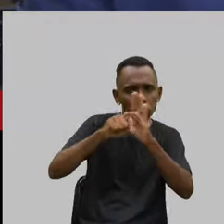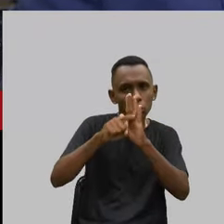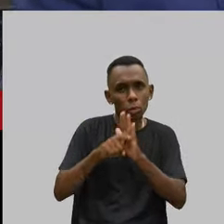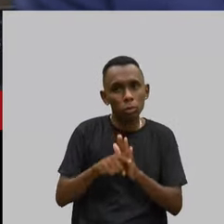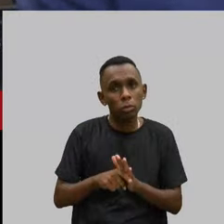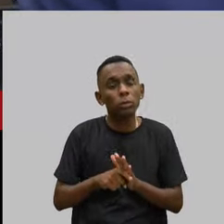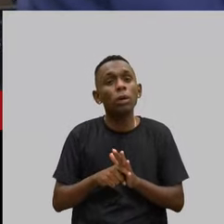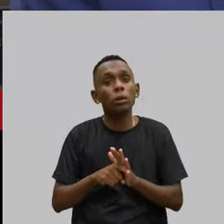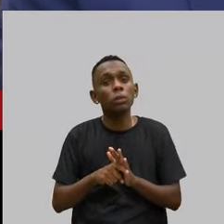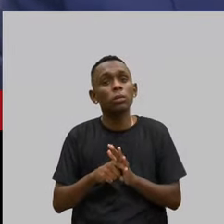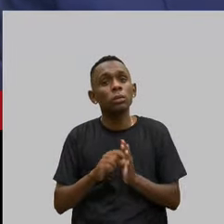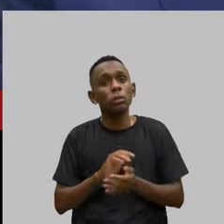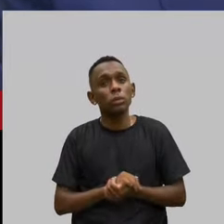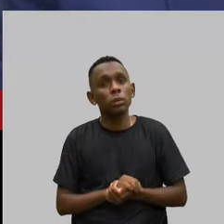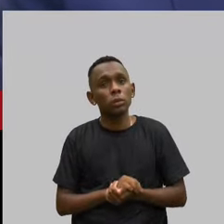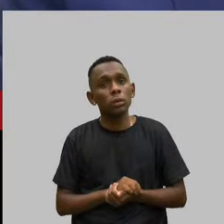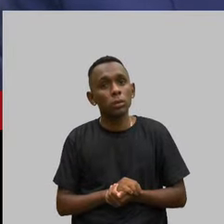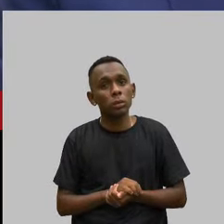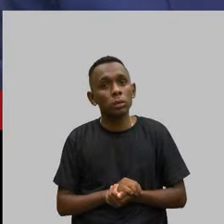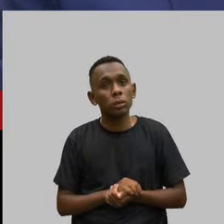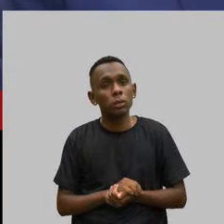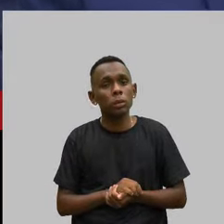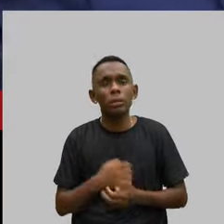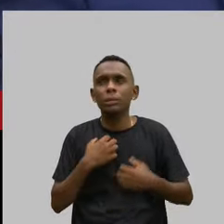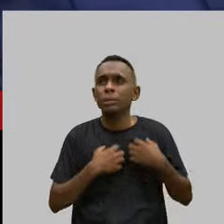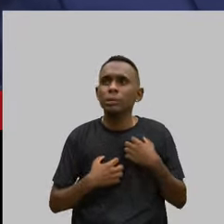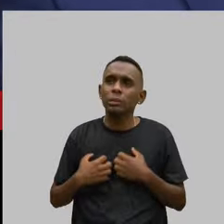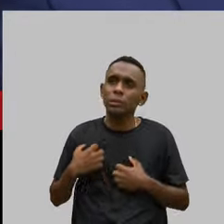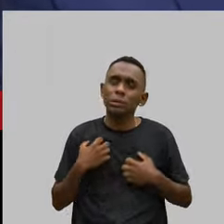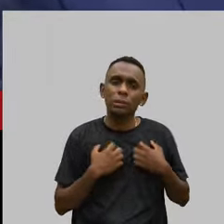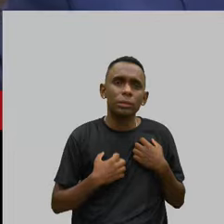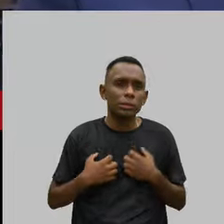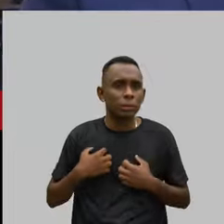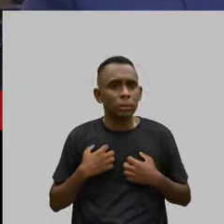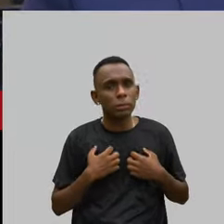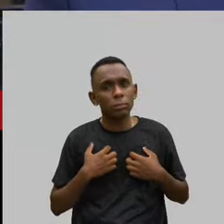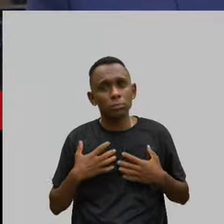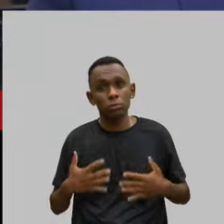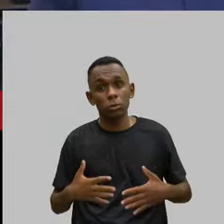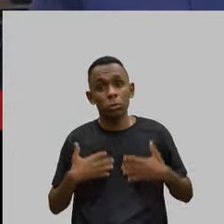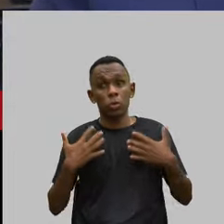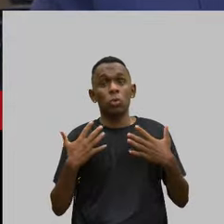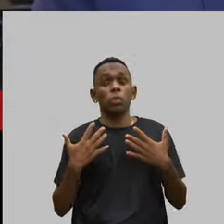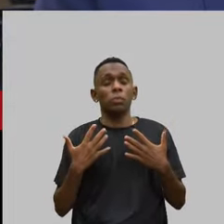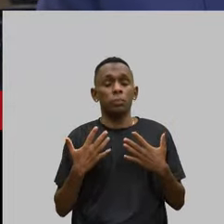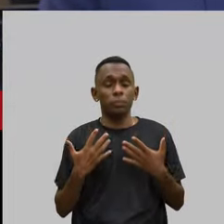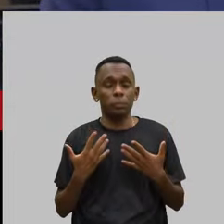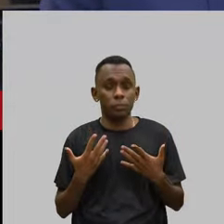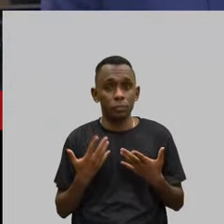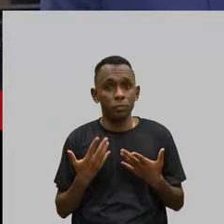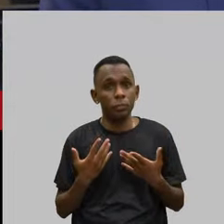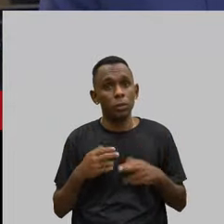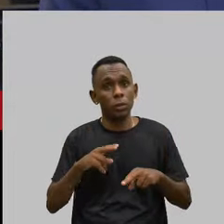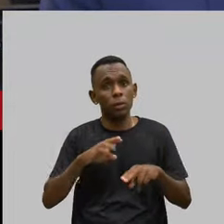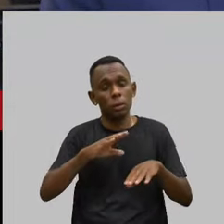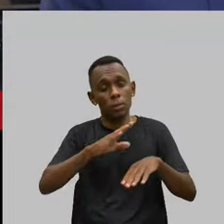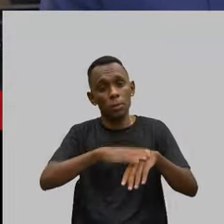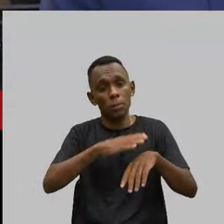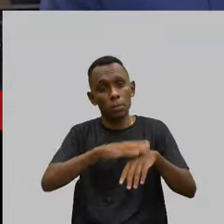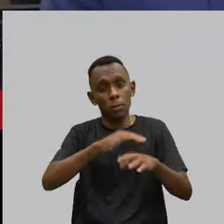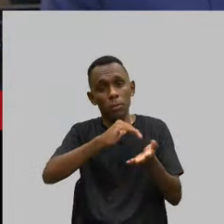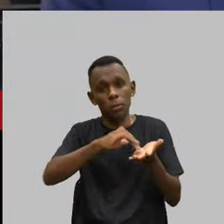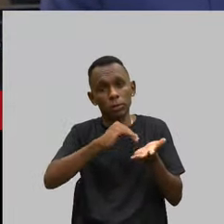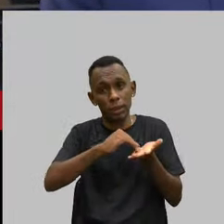é há há um incômodo há um espanto há uma irritação né Por parte do secretários de